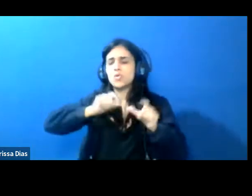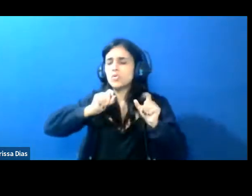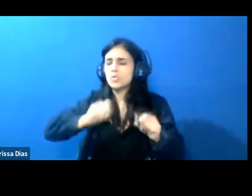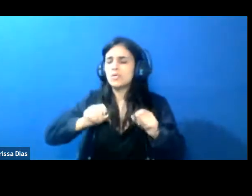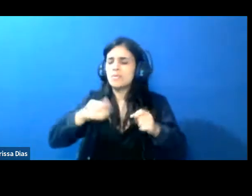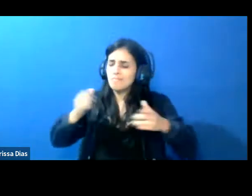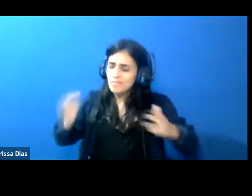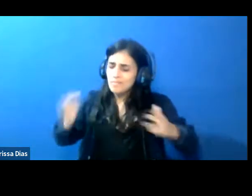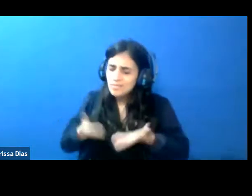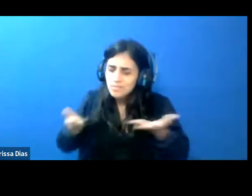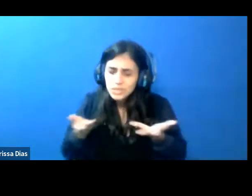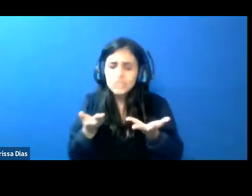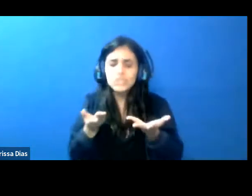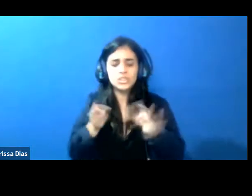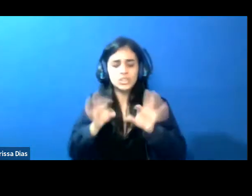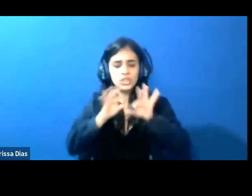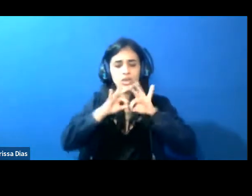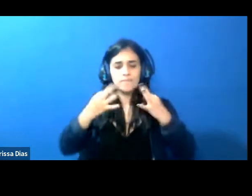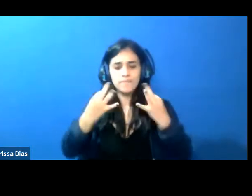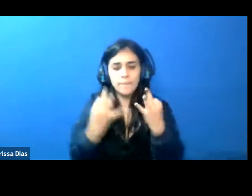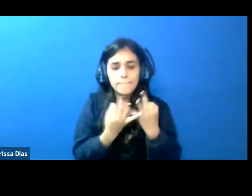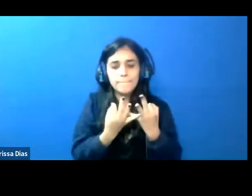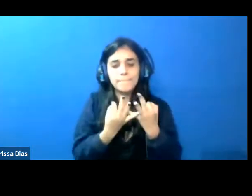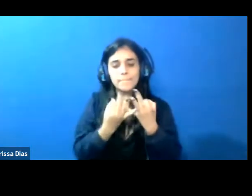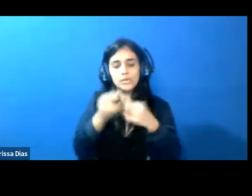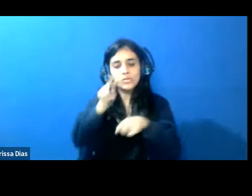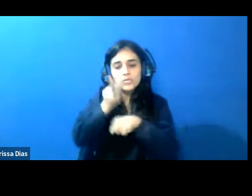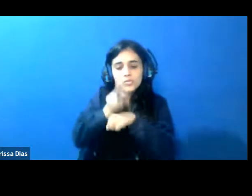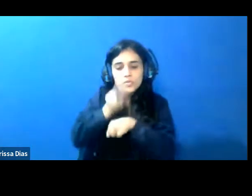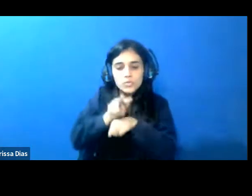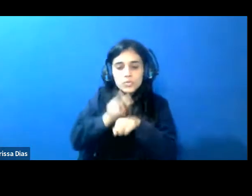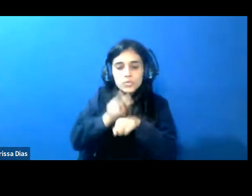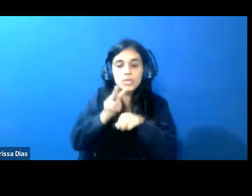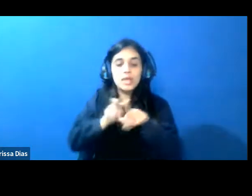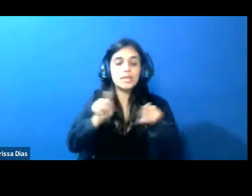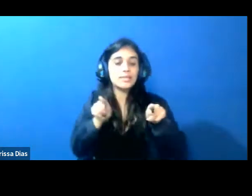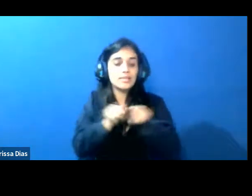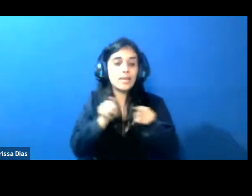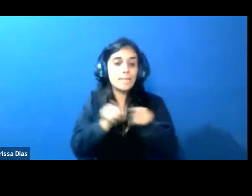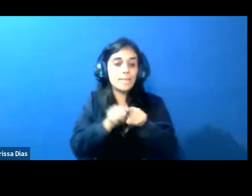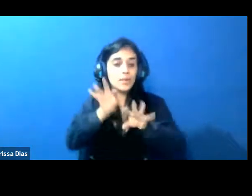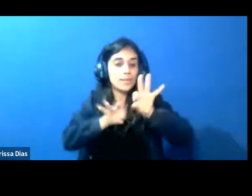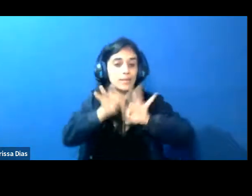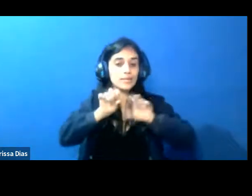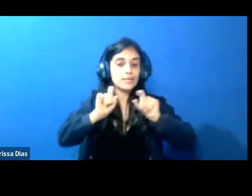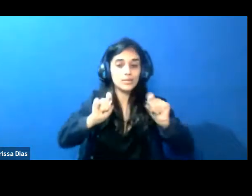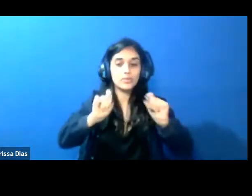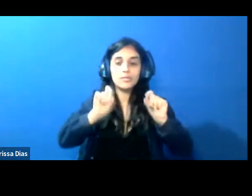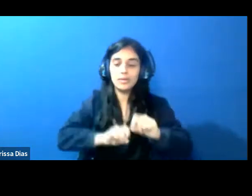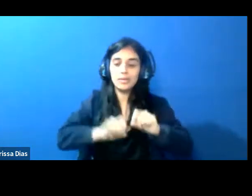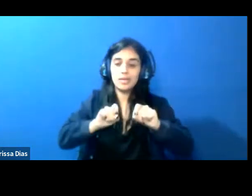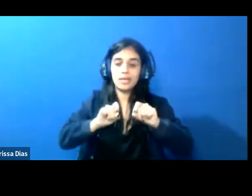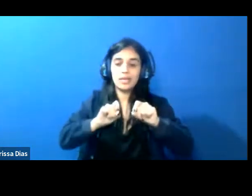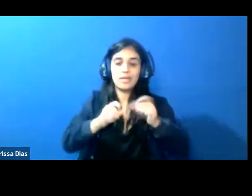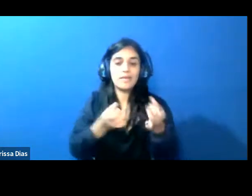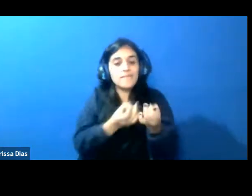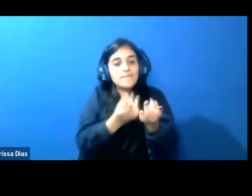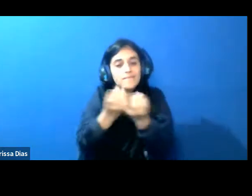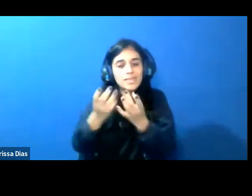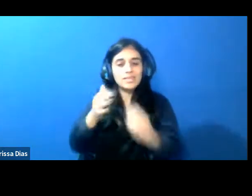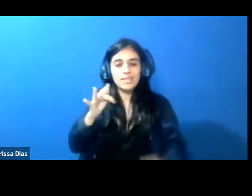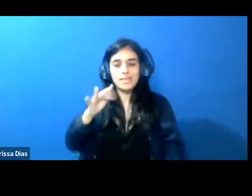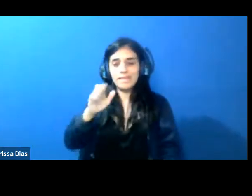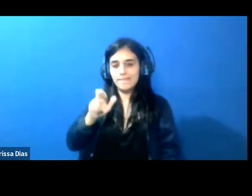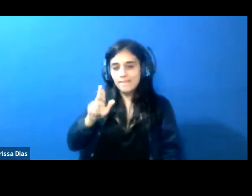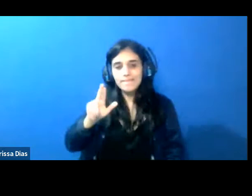nossa família, e estamos fazendo muitas feiras. Estamos fazendo muitas feiras Brasil afora, muitas feiras aqui no Rio Grande do